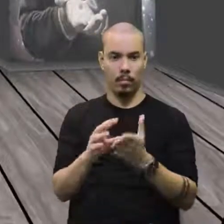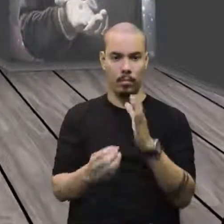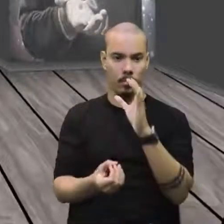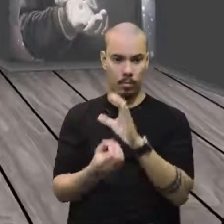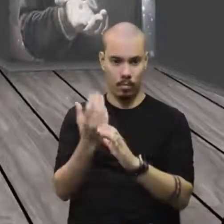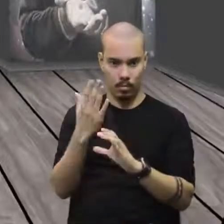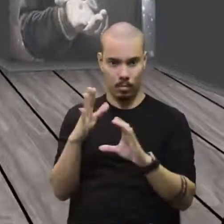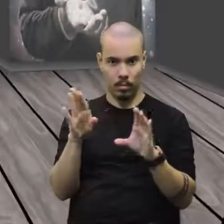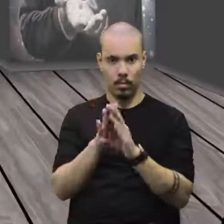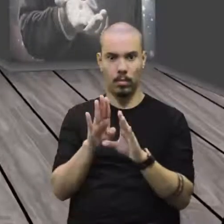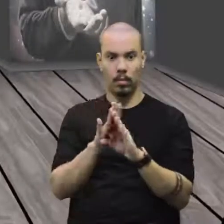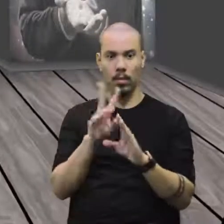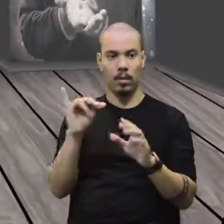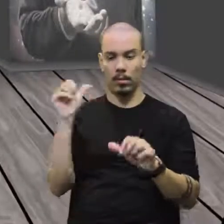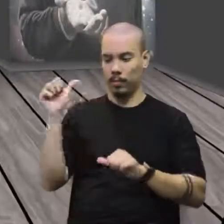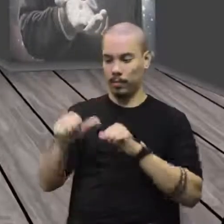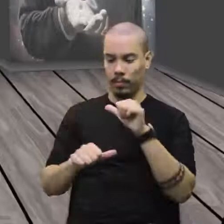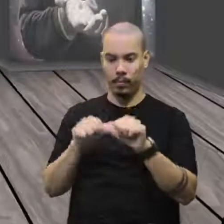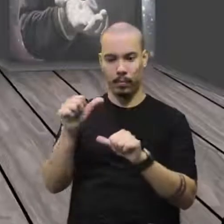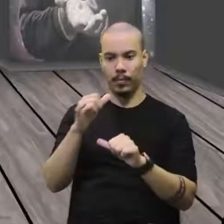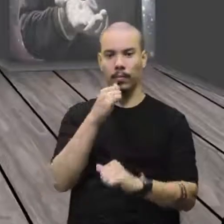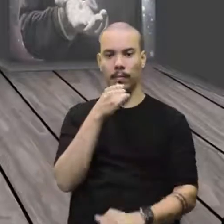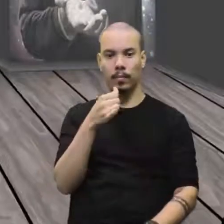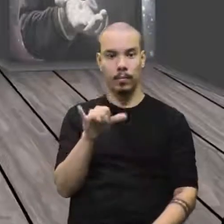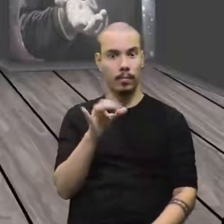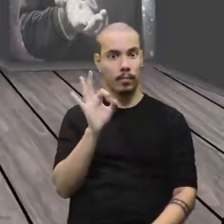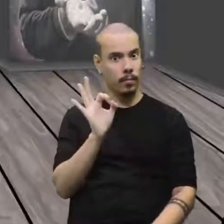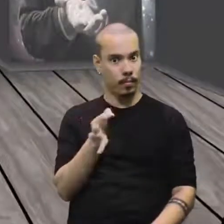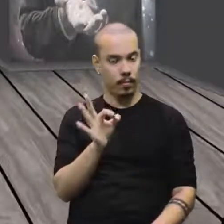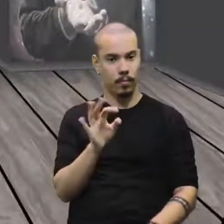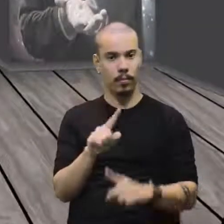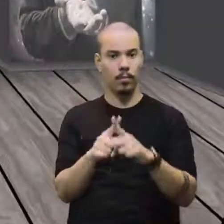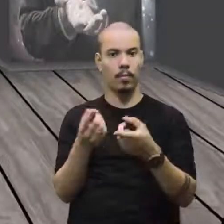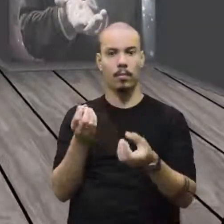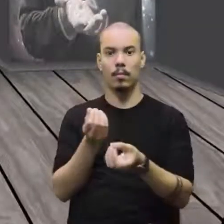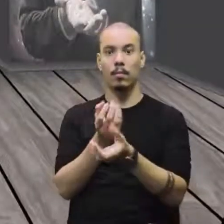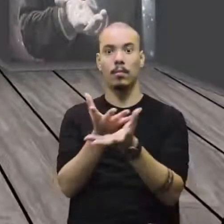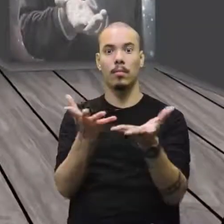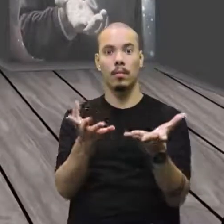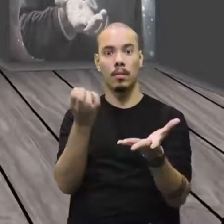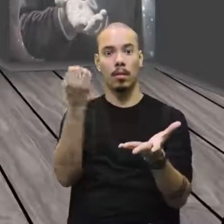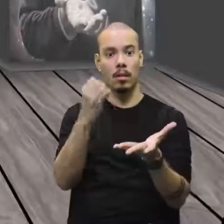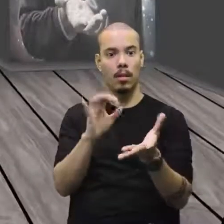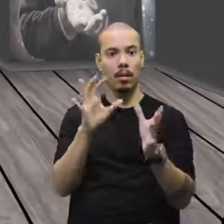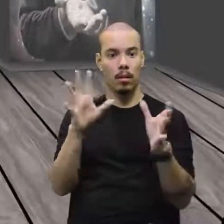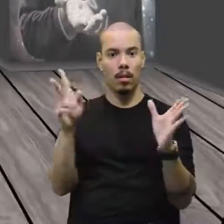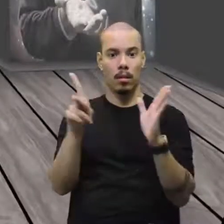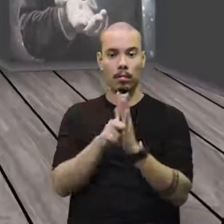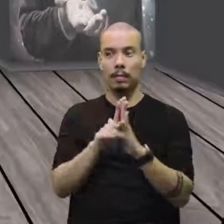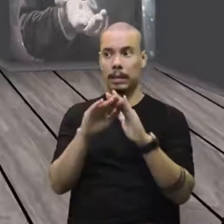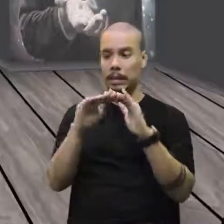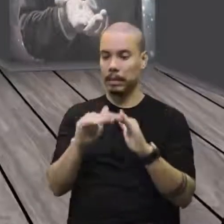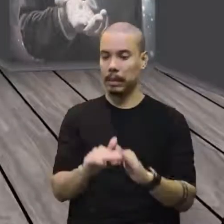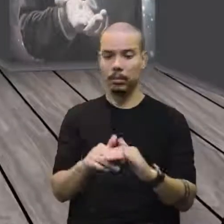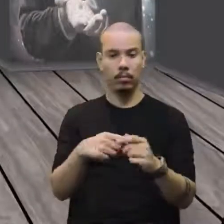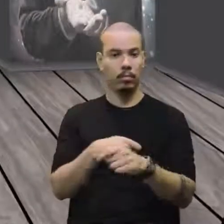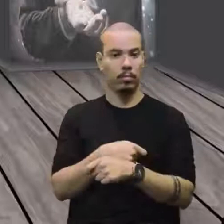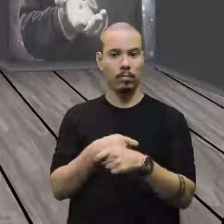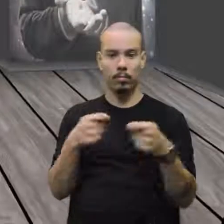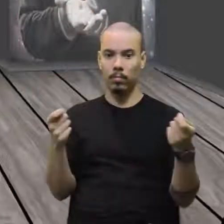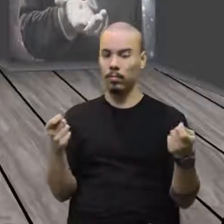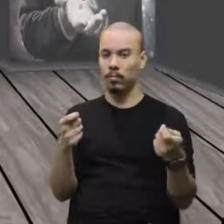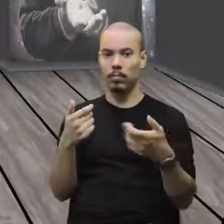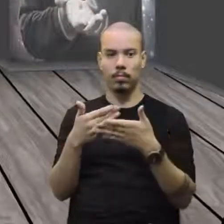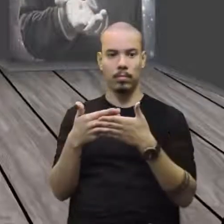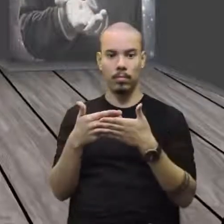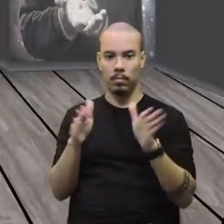está transformando energia elétrica, beleza, vai fornecer. E se esse nível ficar tão baixo que não dê nem para